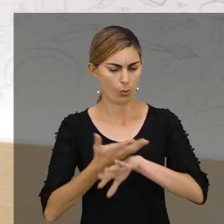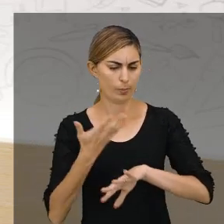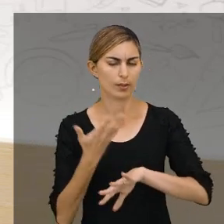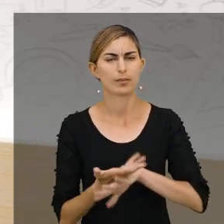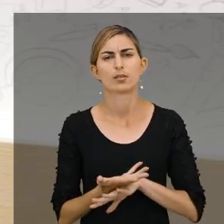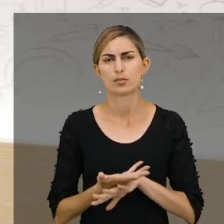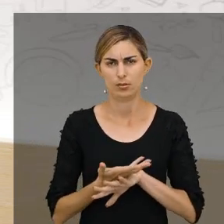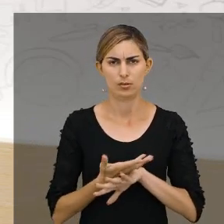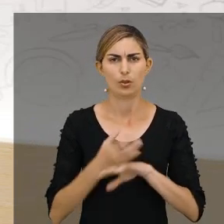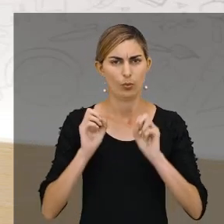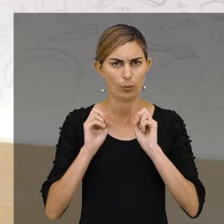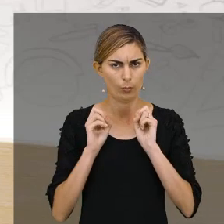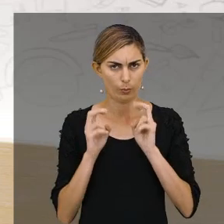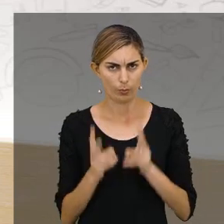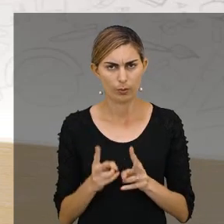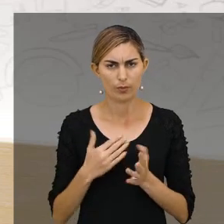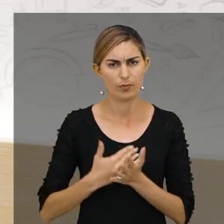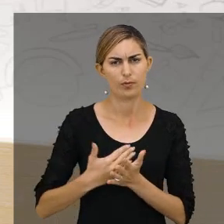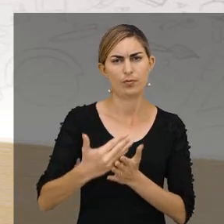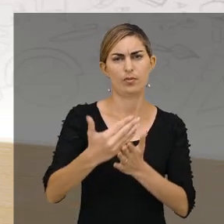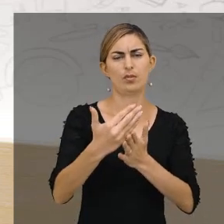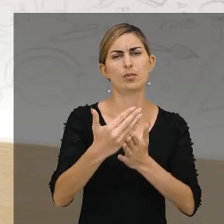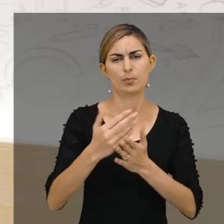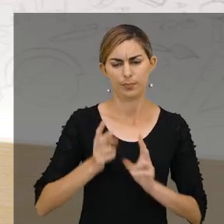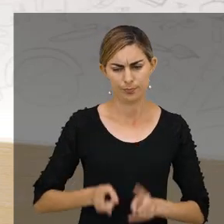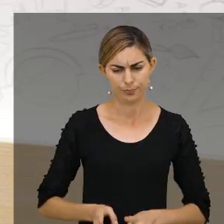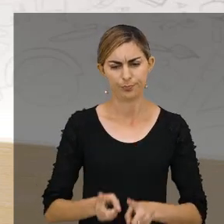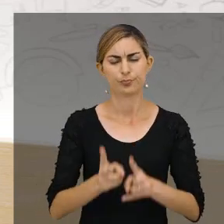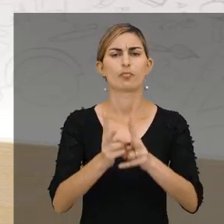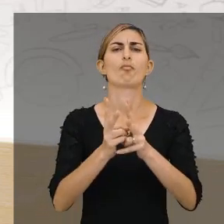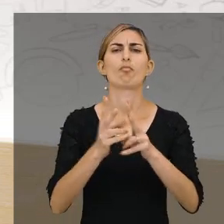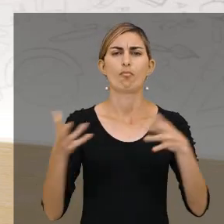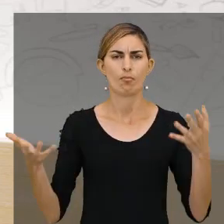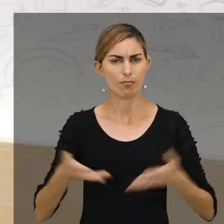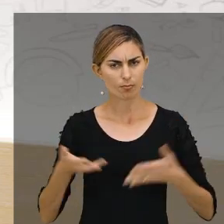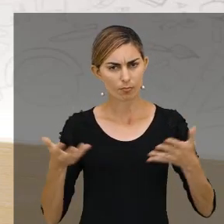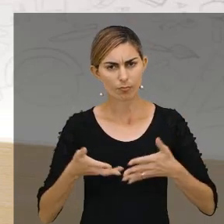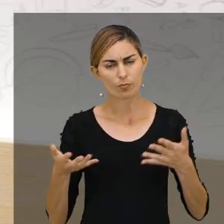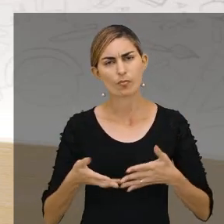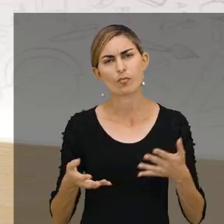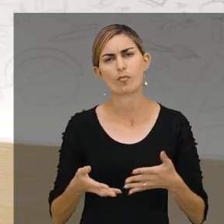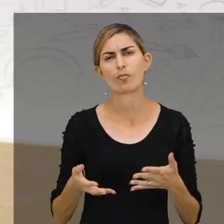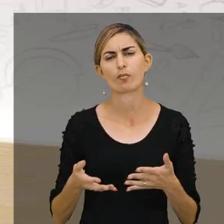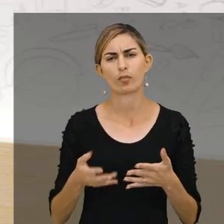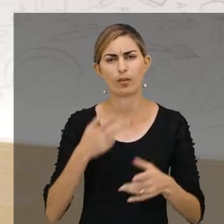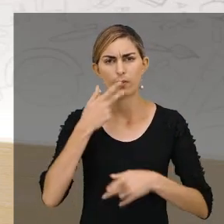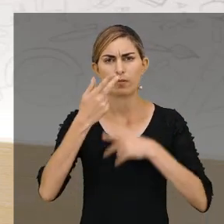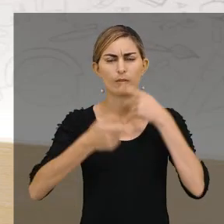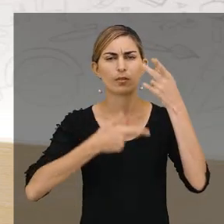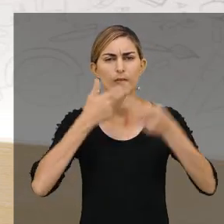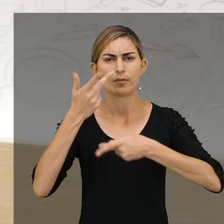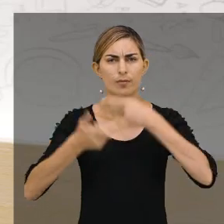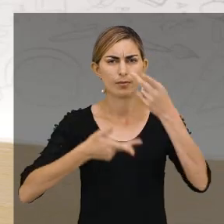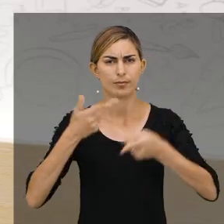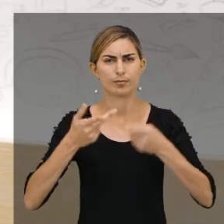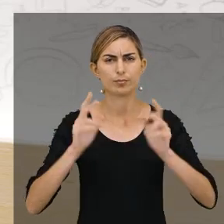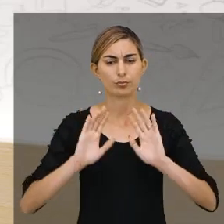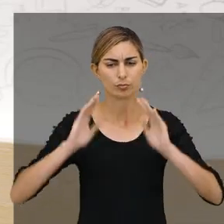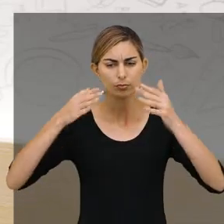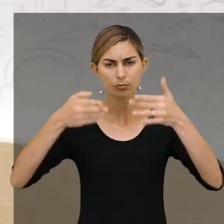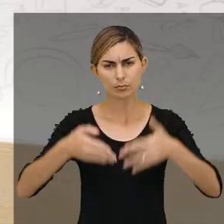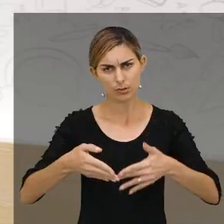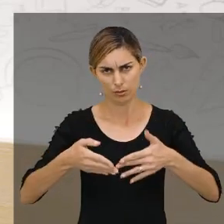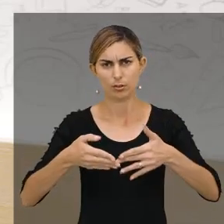desta competência, ok? Vamos dar prosseguimento agora falando para vocês quais